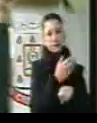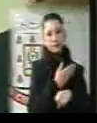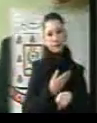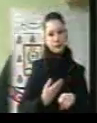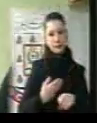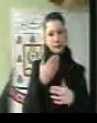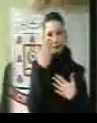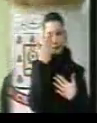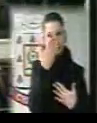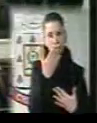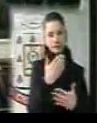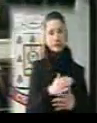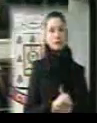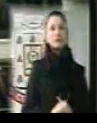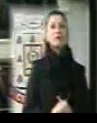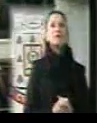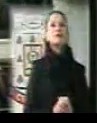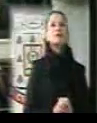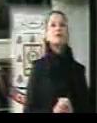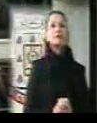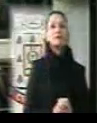presidente.